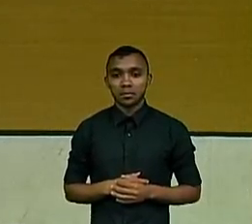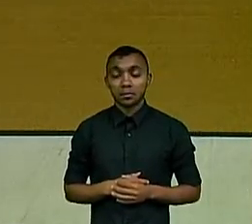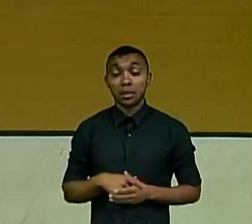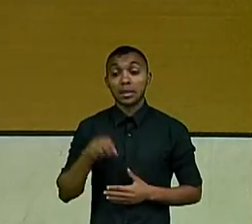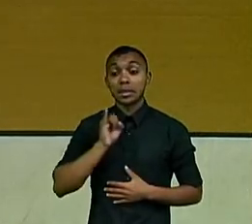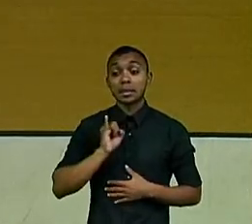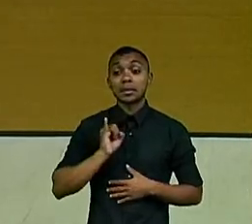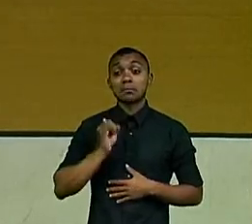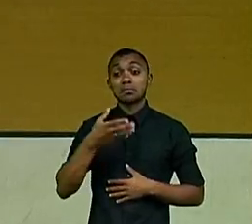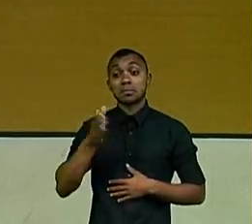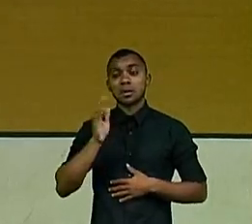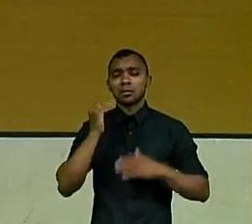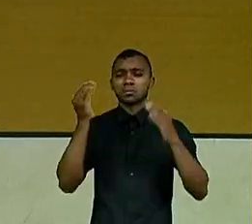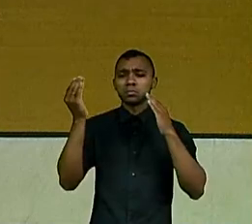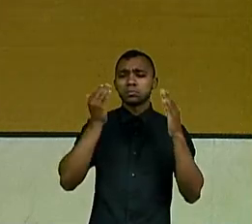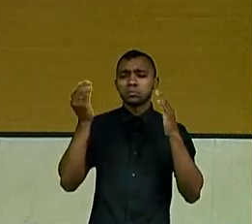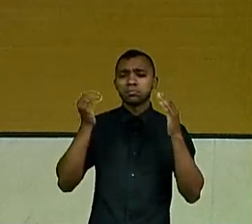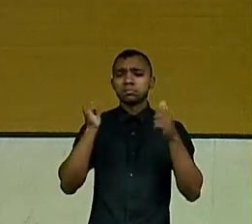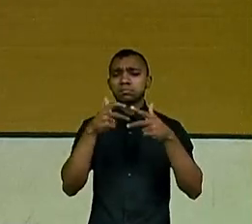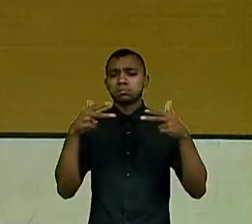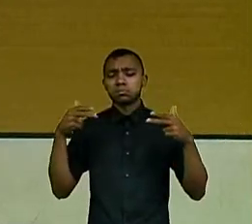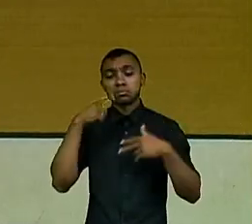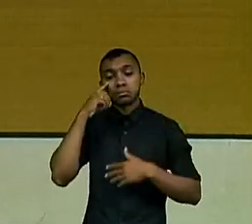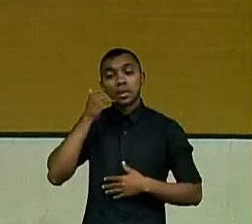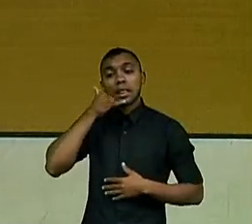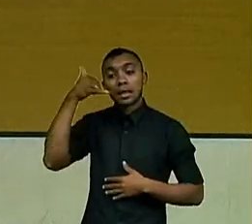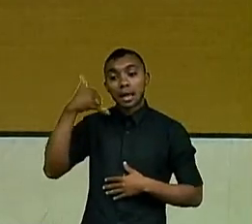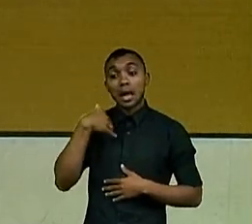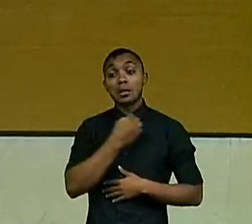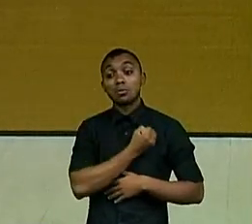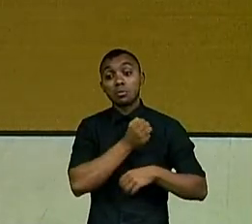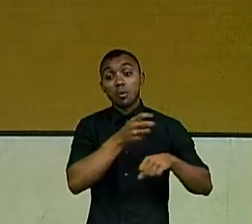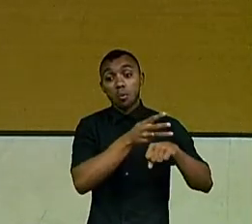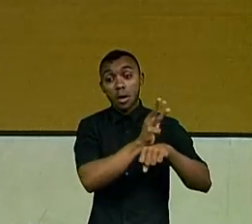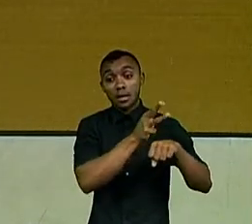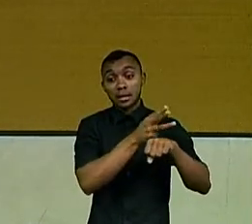de aula de hoje entrar em contato pelo WhatsApp tá